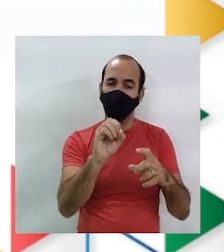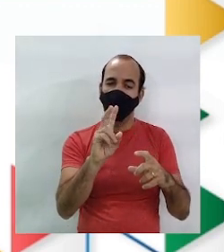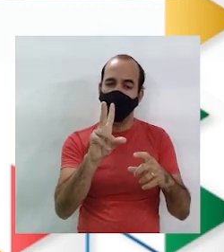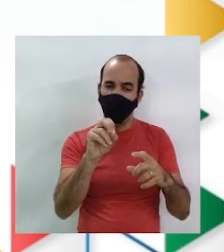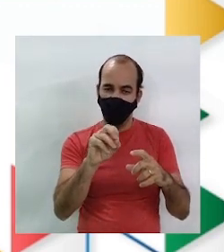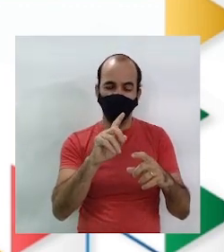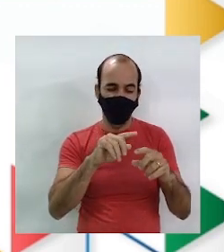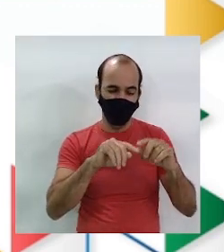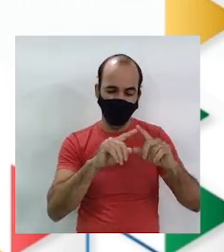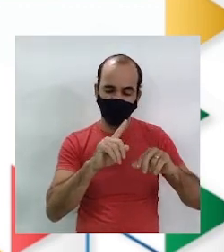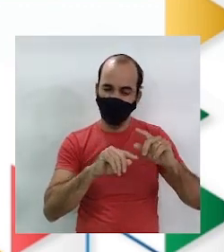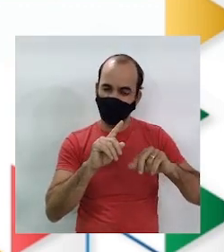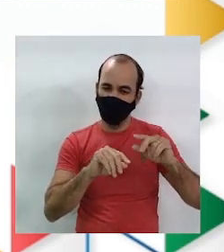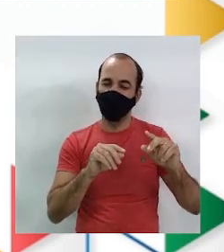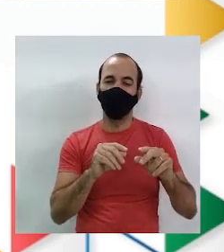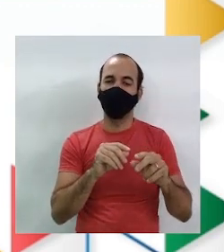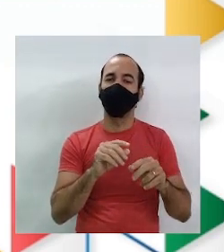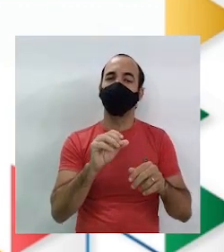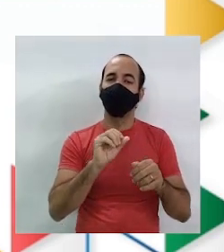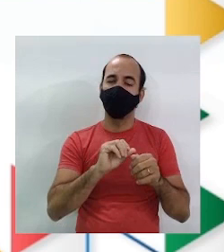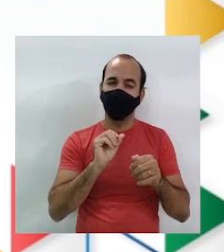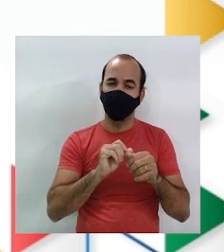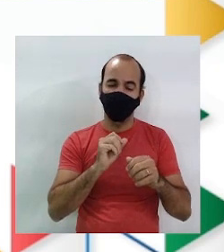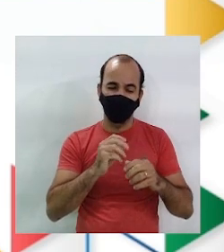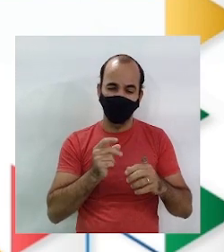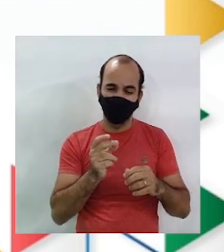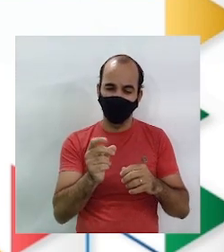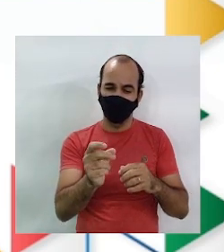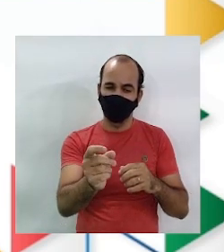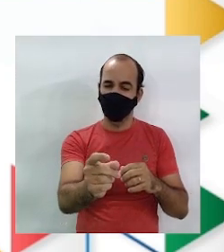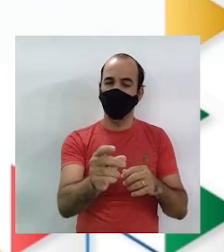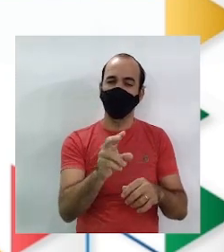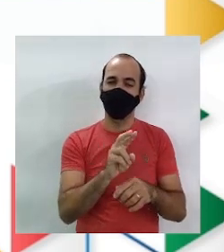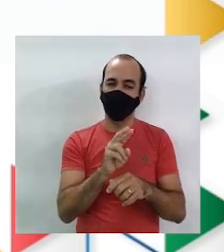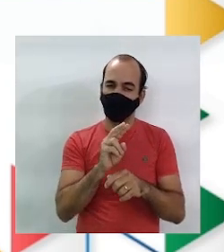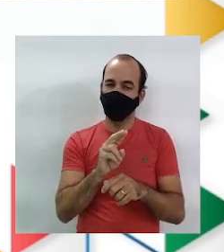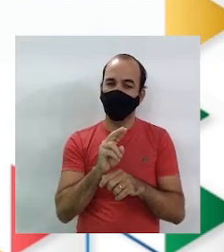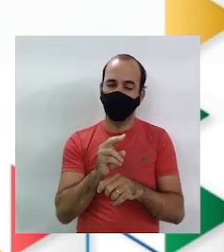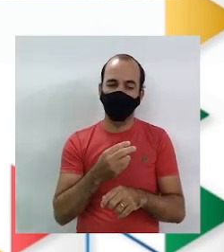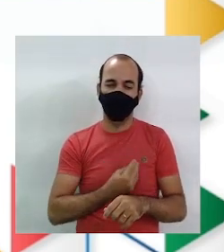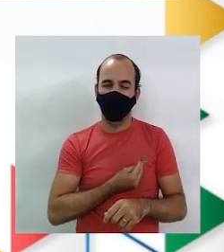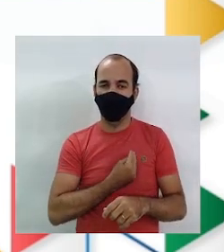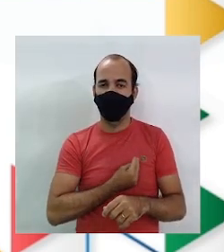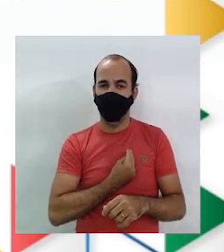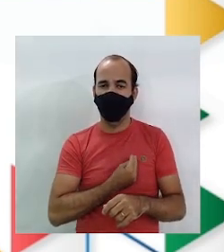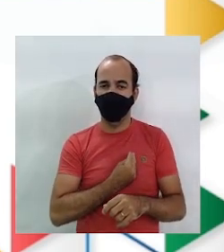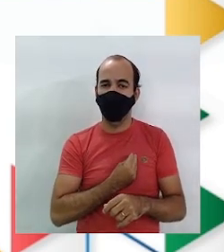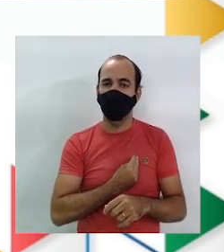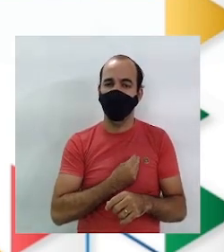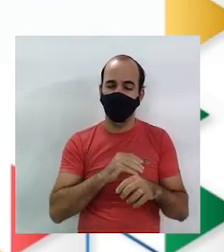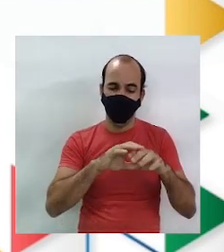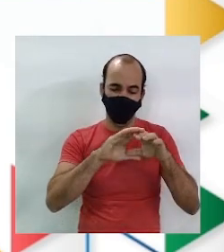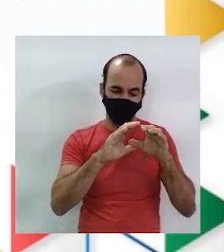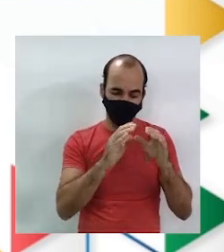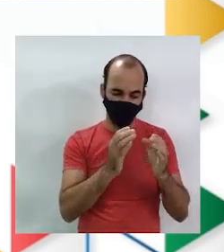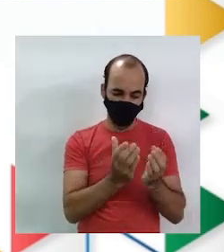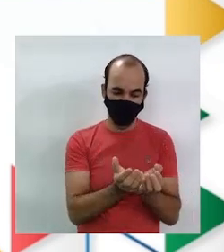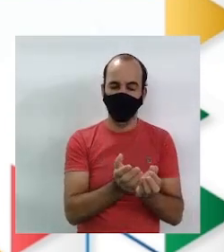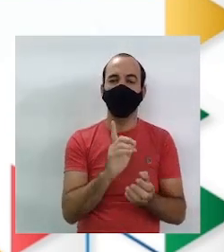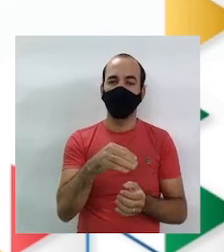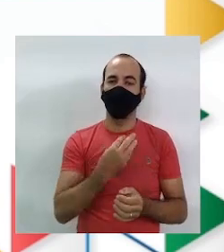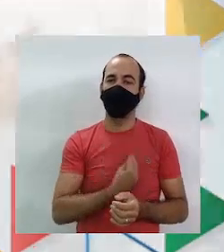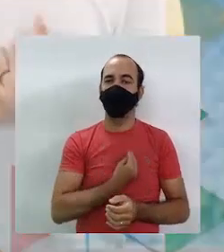de construção e de permanência para proteger e preservar a vida. Isso é a